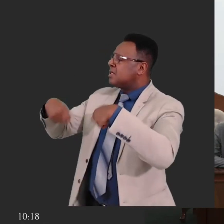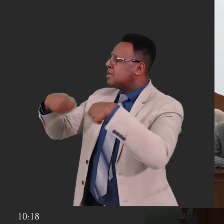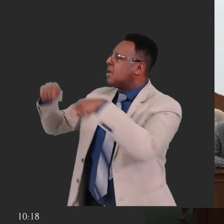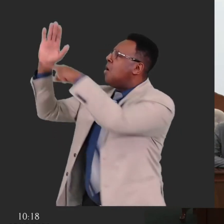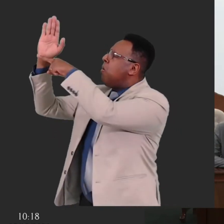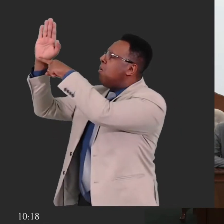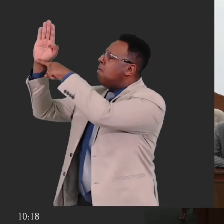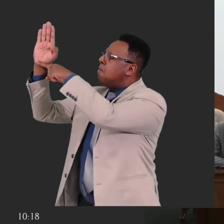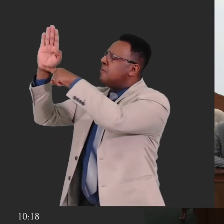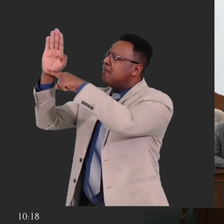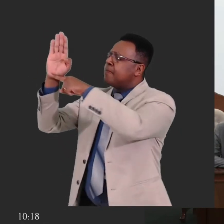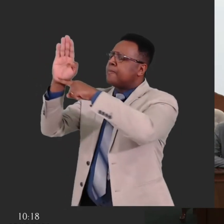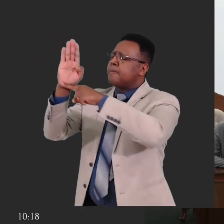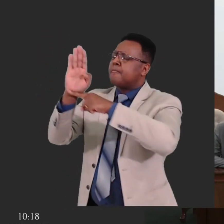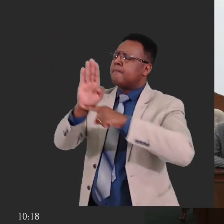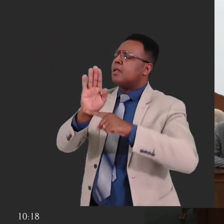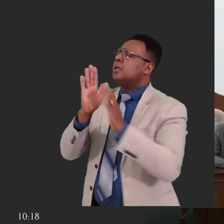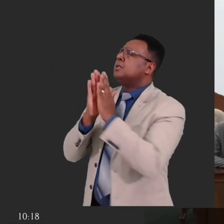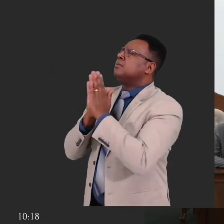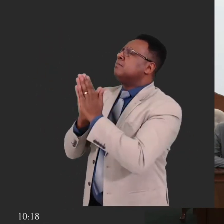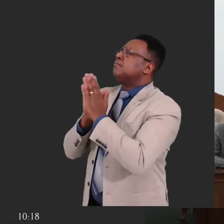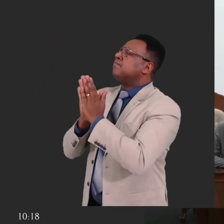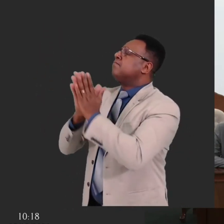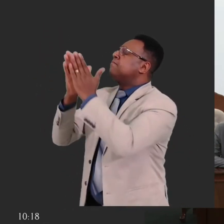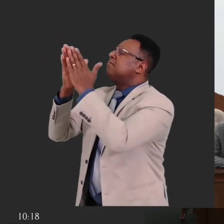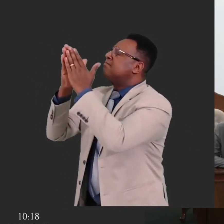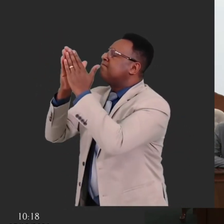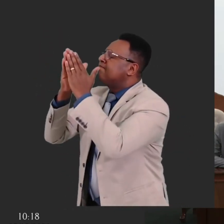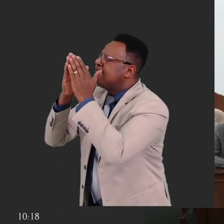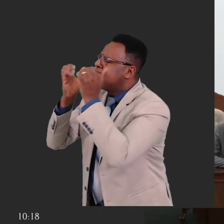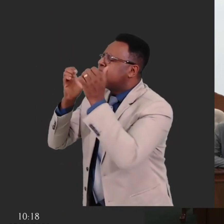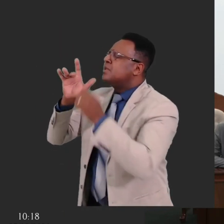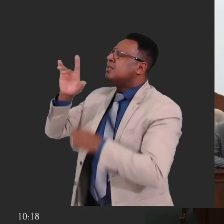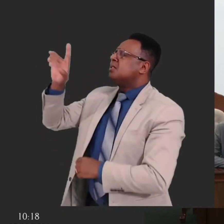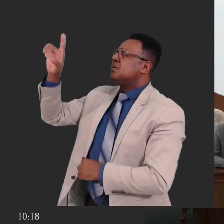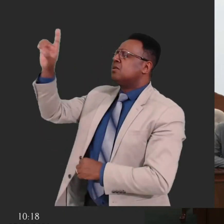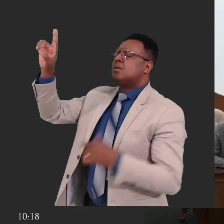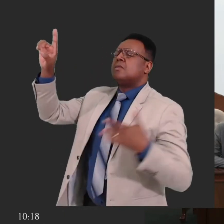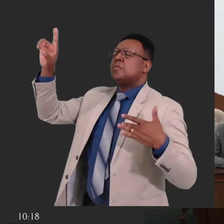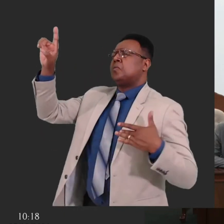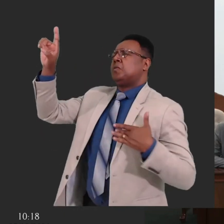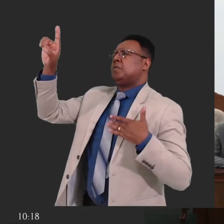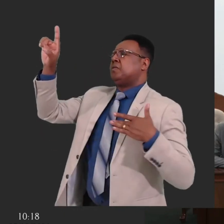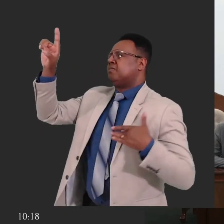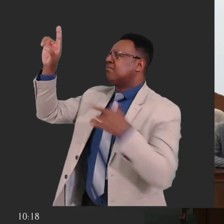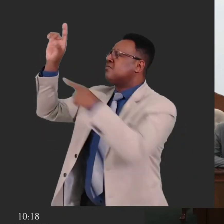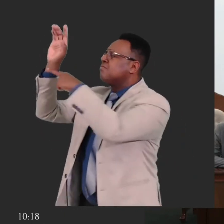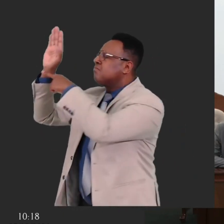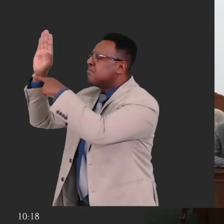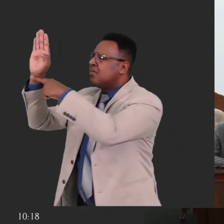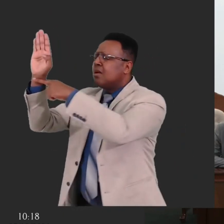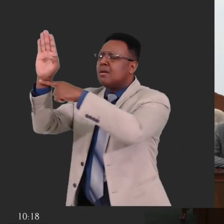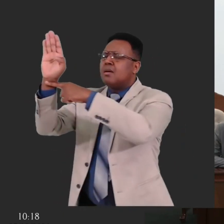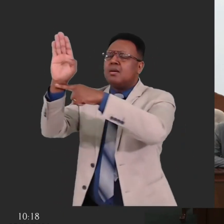divina. Então nós vamos te rogar, por amor do teu nome, socorre a cada